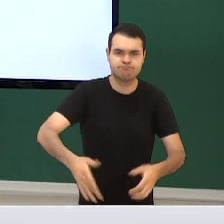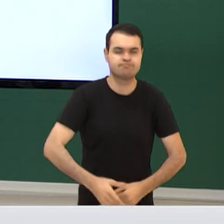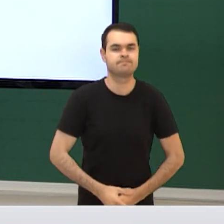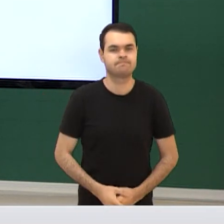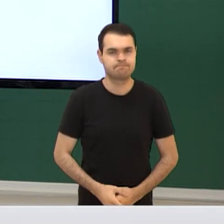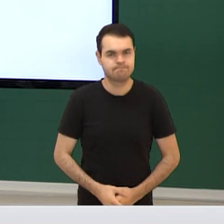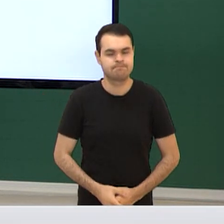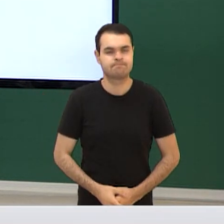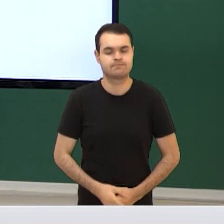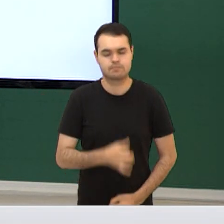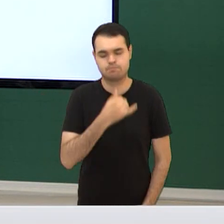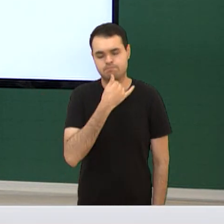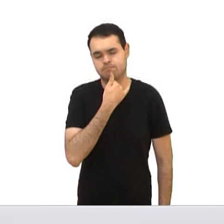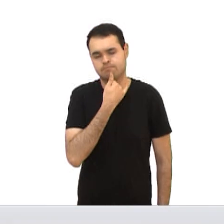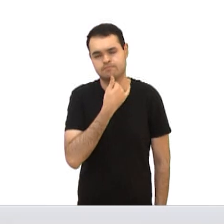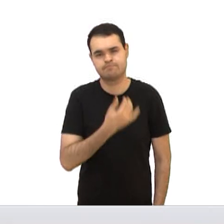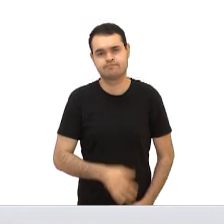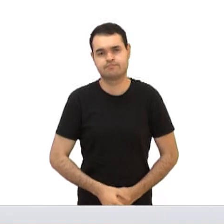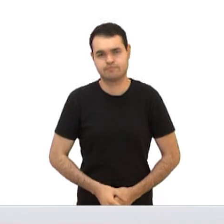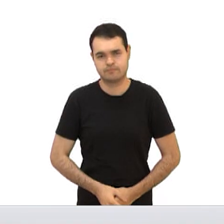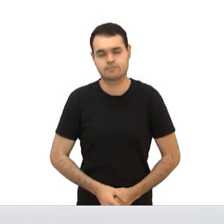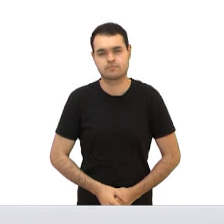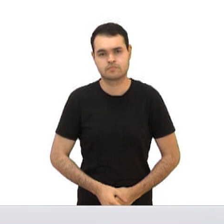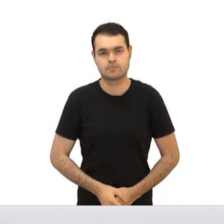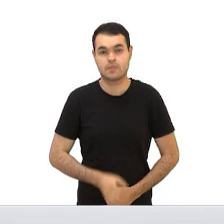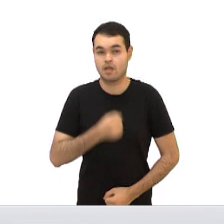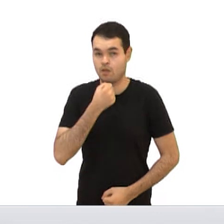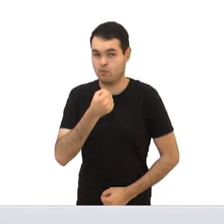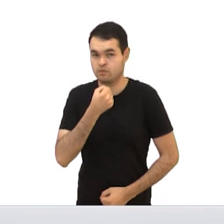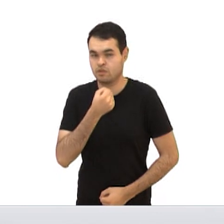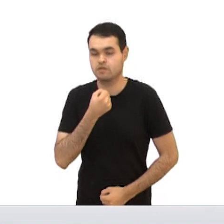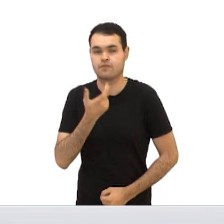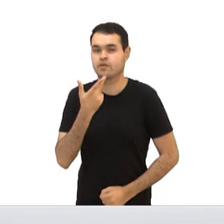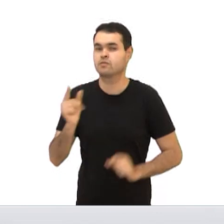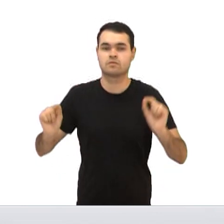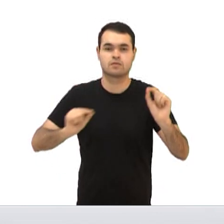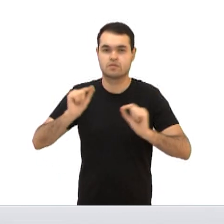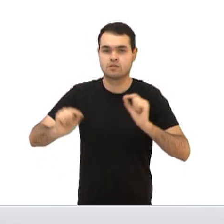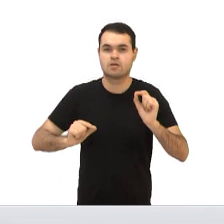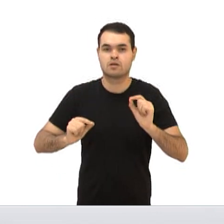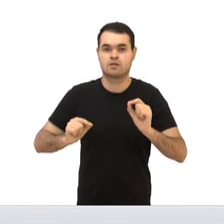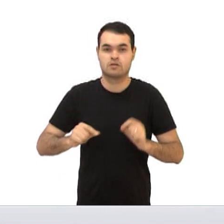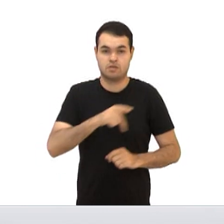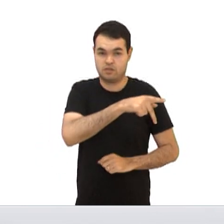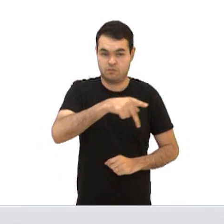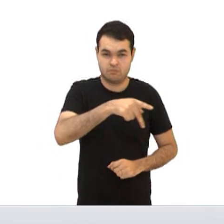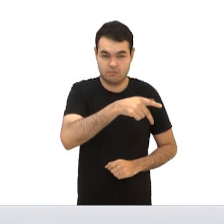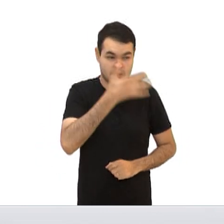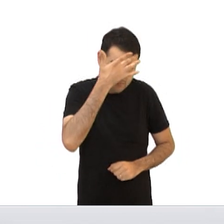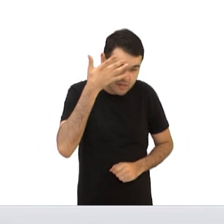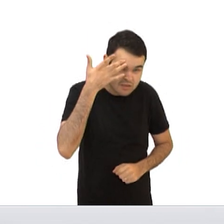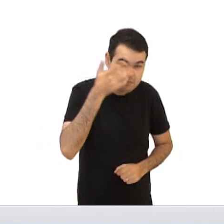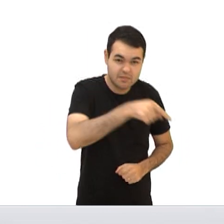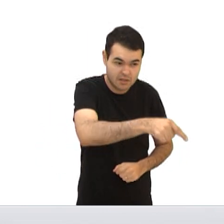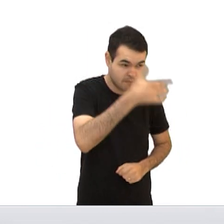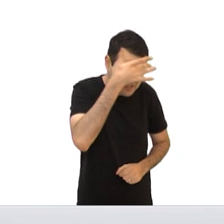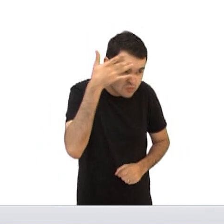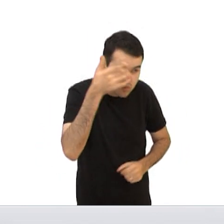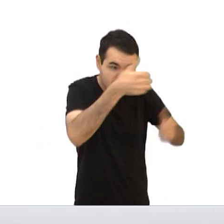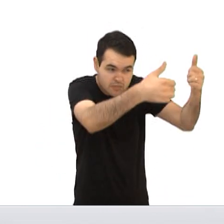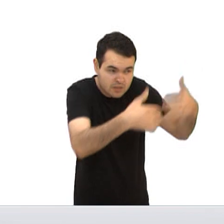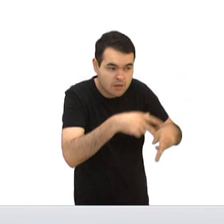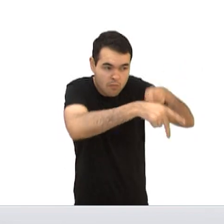abandonados. Veja que triste. Segundo a reportagem, a justificativa das pessoas para o abandono são, olha lá,